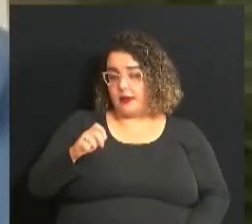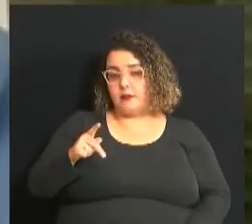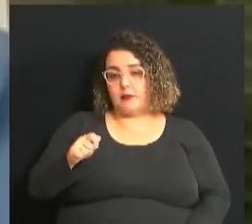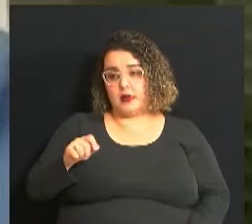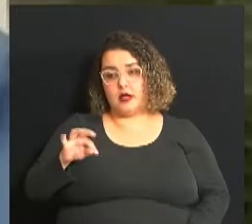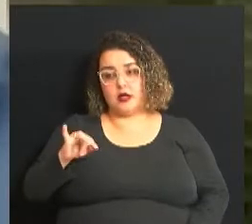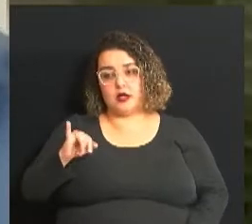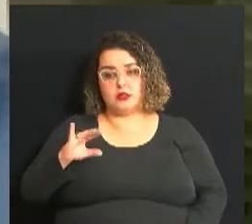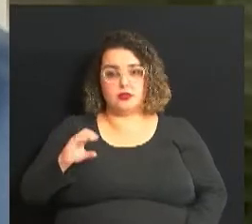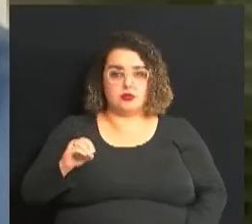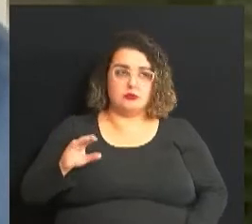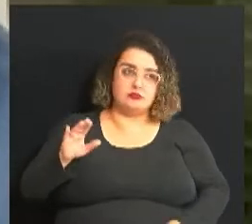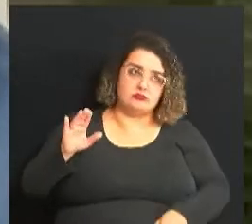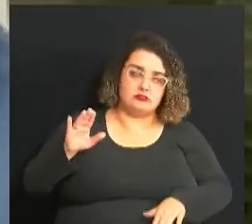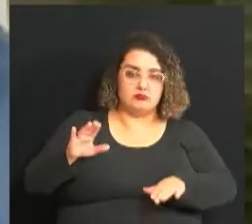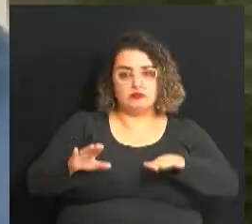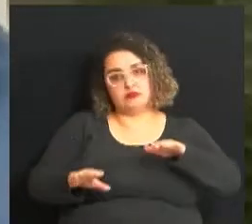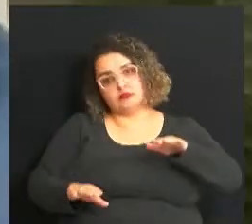pouco